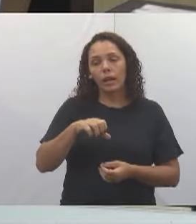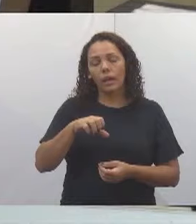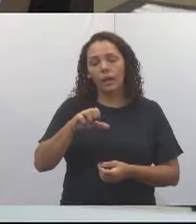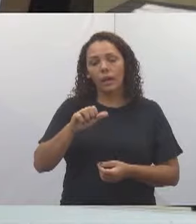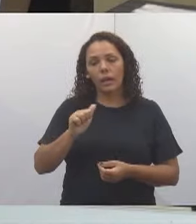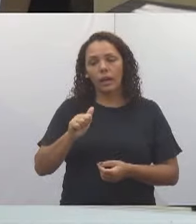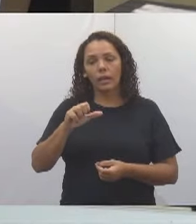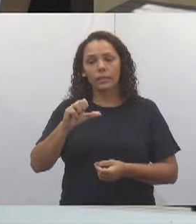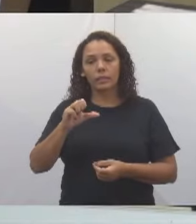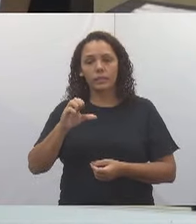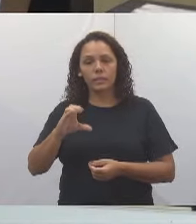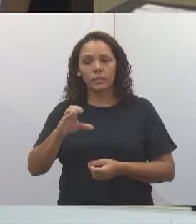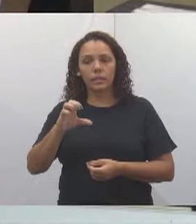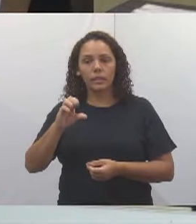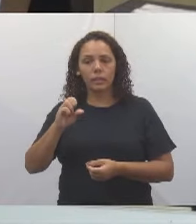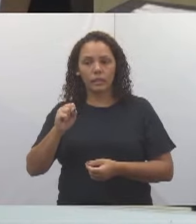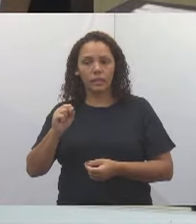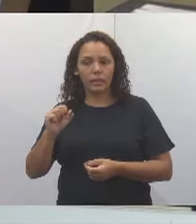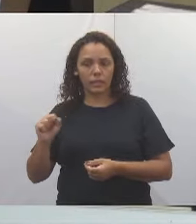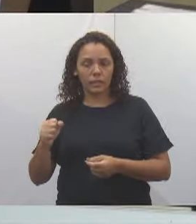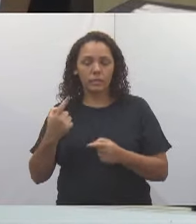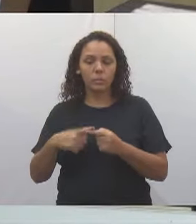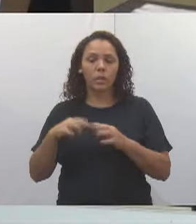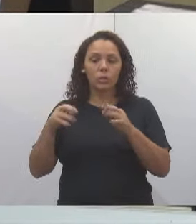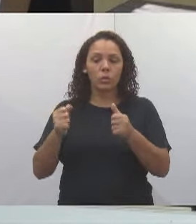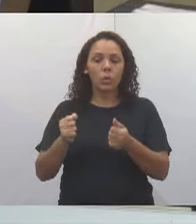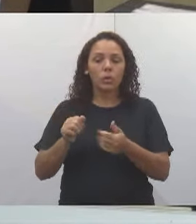toda ajuda é muito importante.